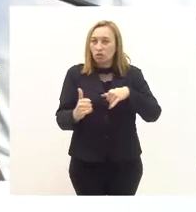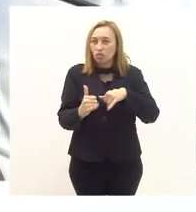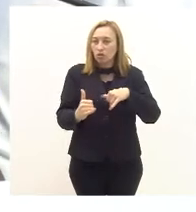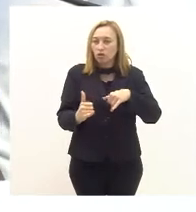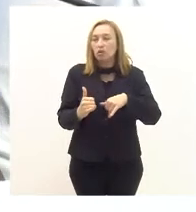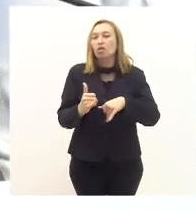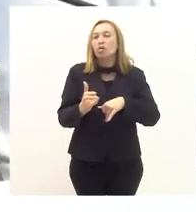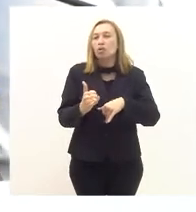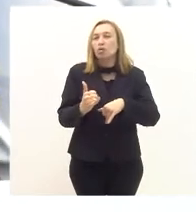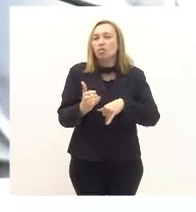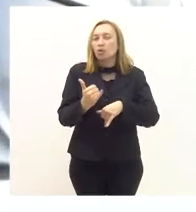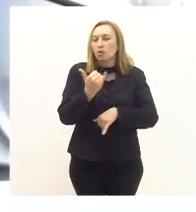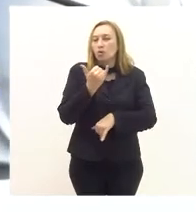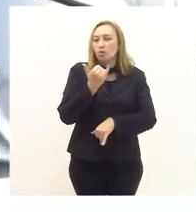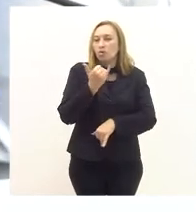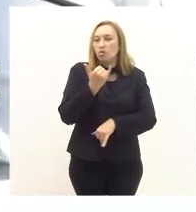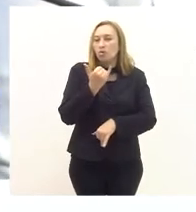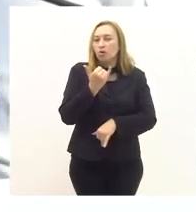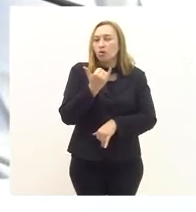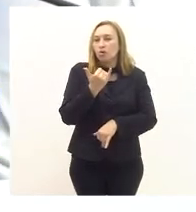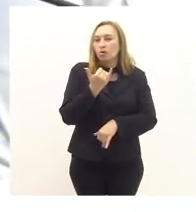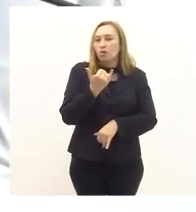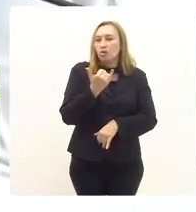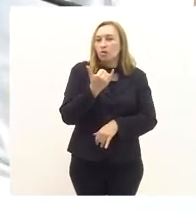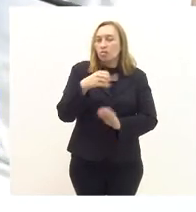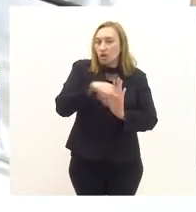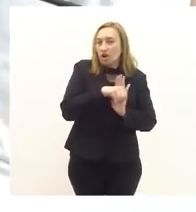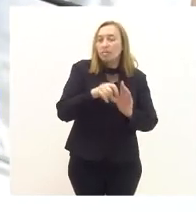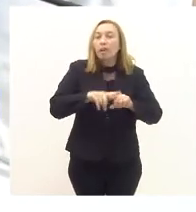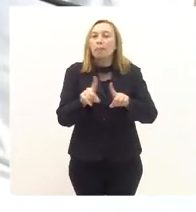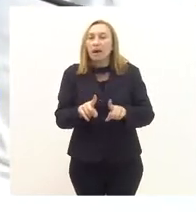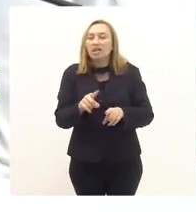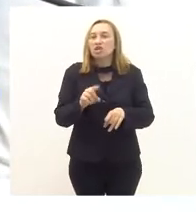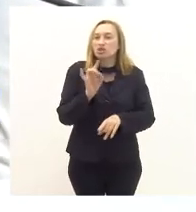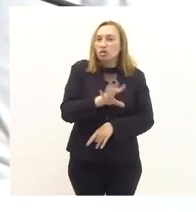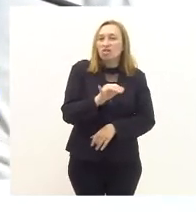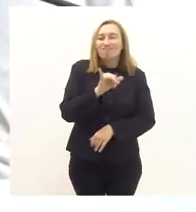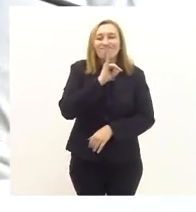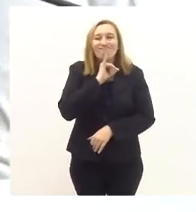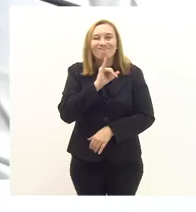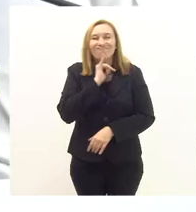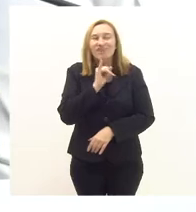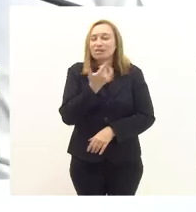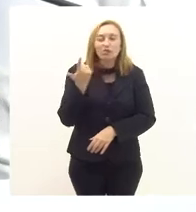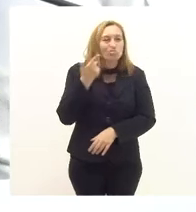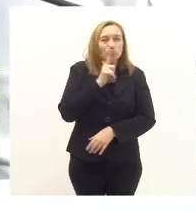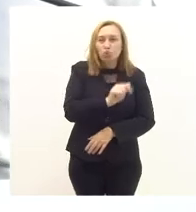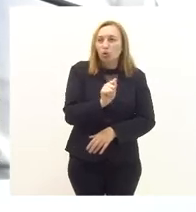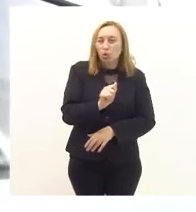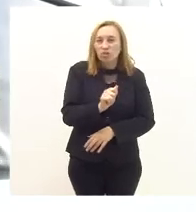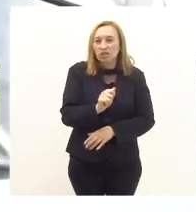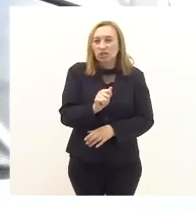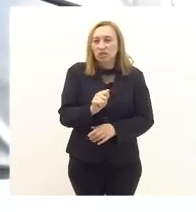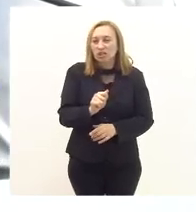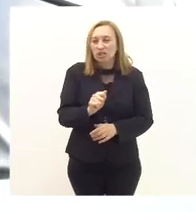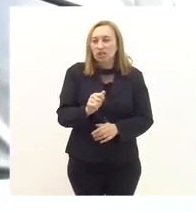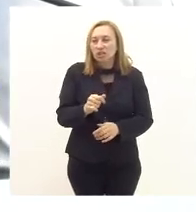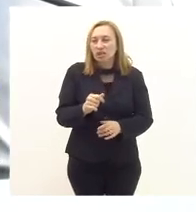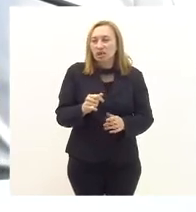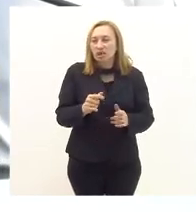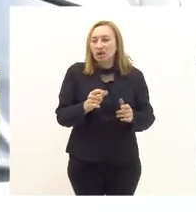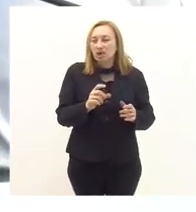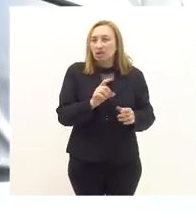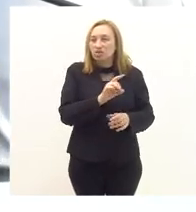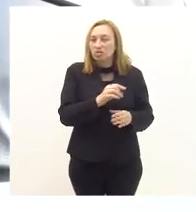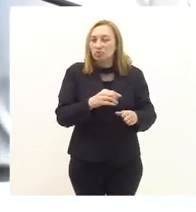trabalhamos com a prevenção do delito. Só que, infelizmente, nós não conseguimos estar em todos os locais ao mesmo